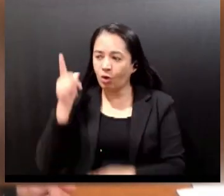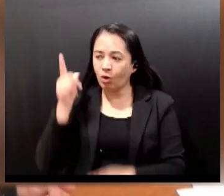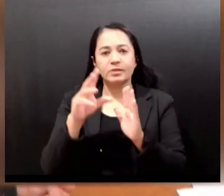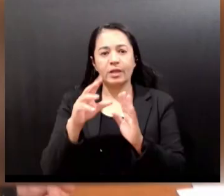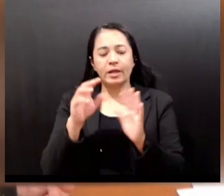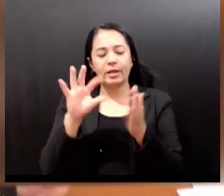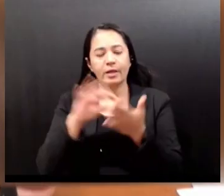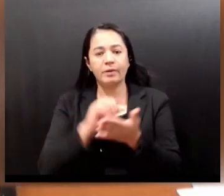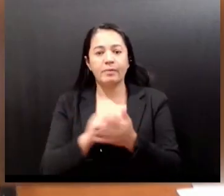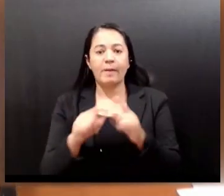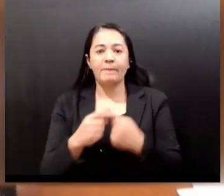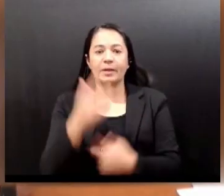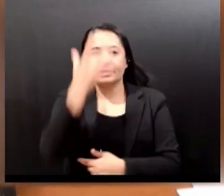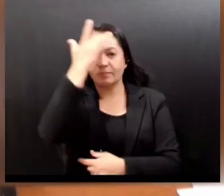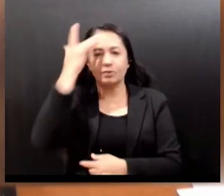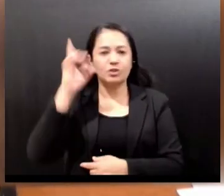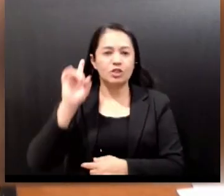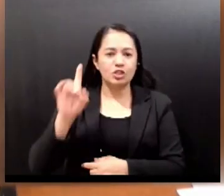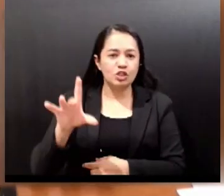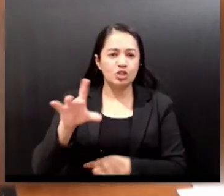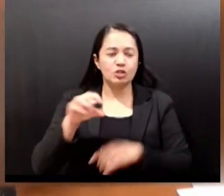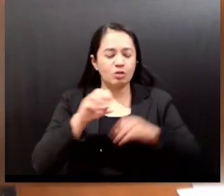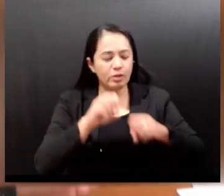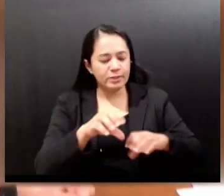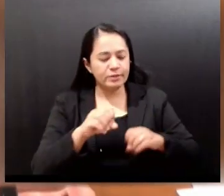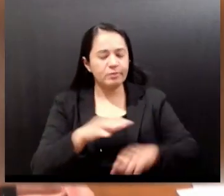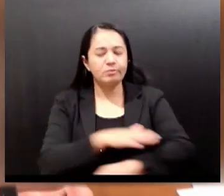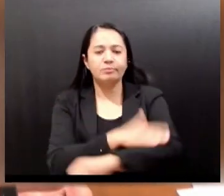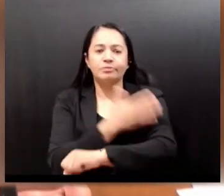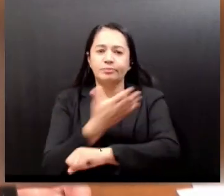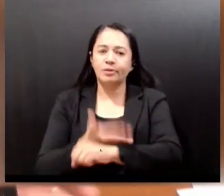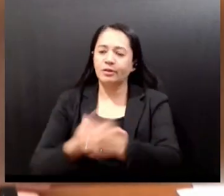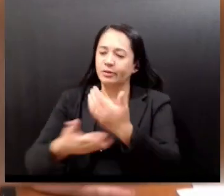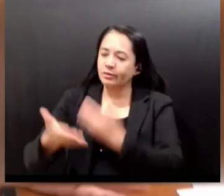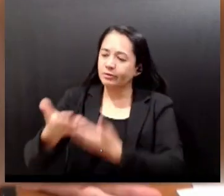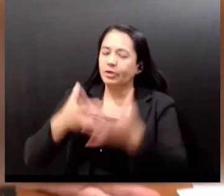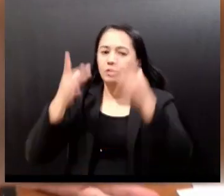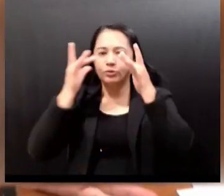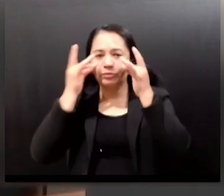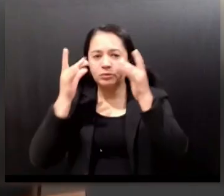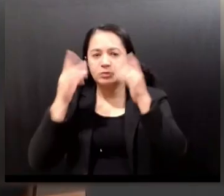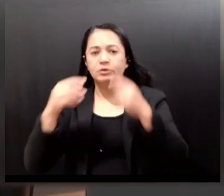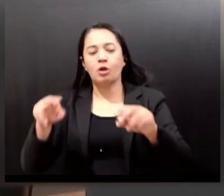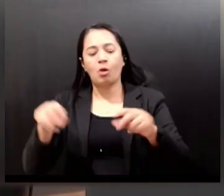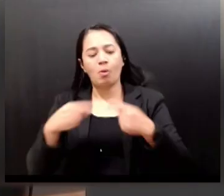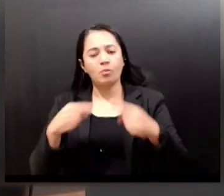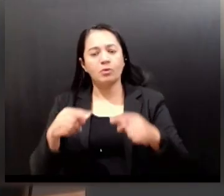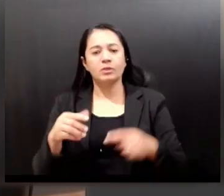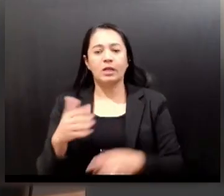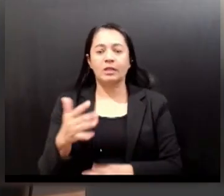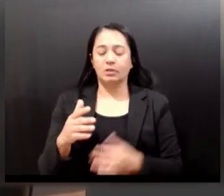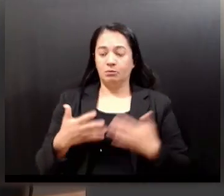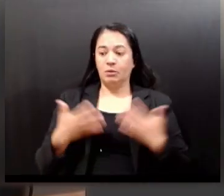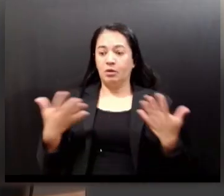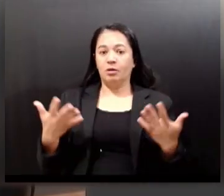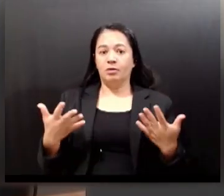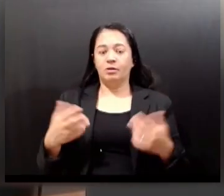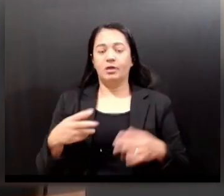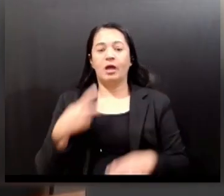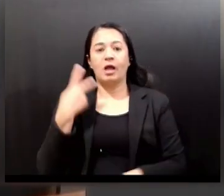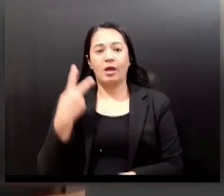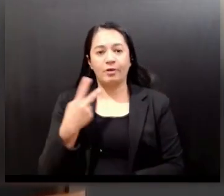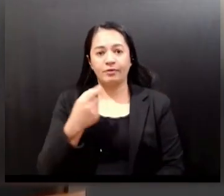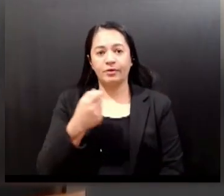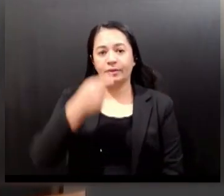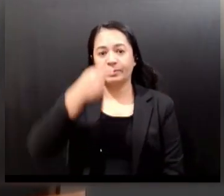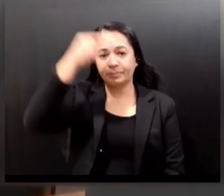aula para criança o dia inteiro, está envolvido com teatro ou com música, talvez assuste. A vereadora Paola Miguel, membro